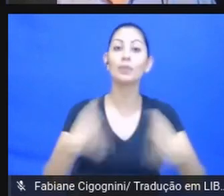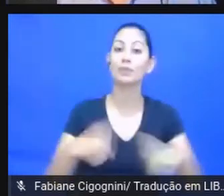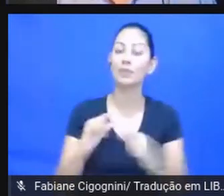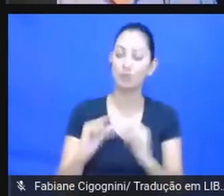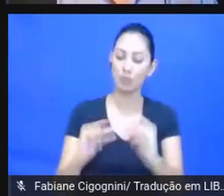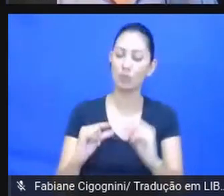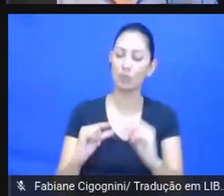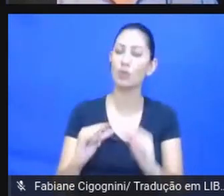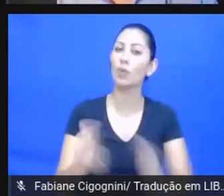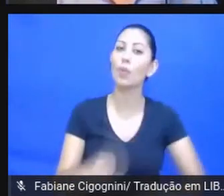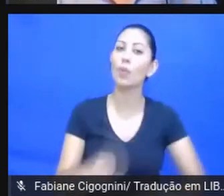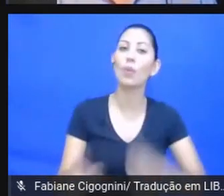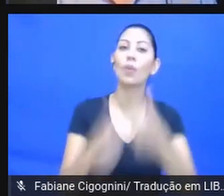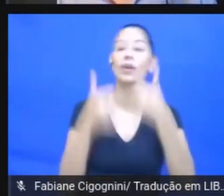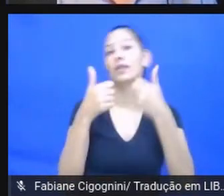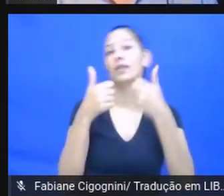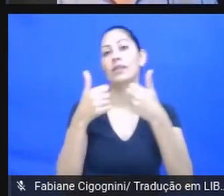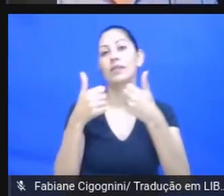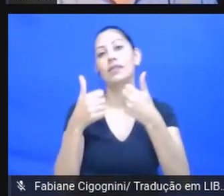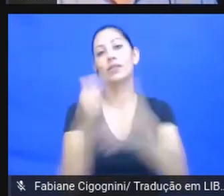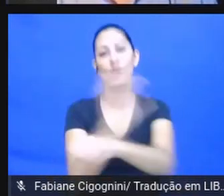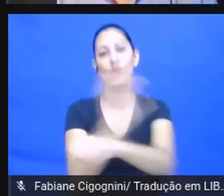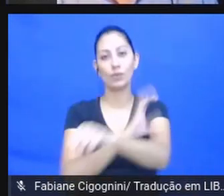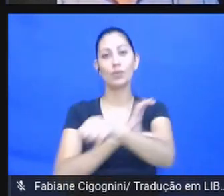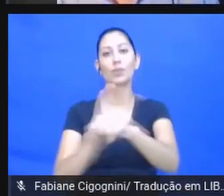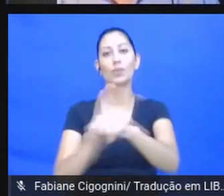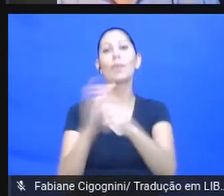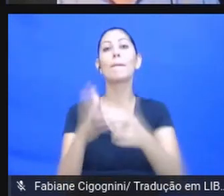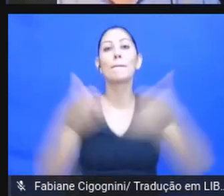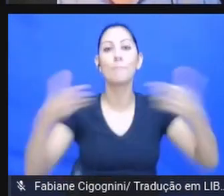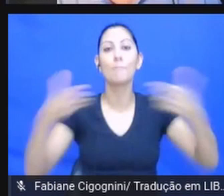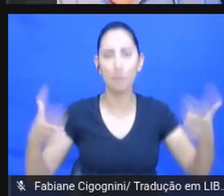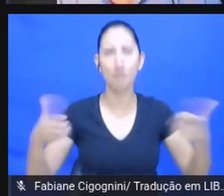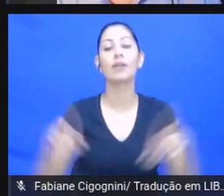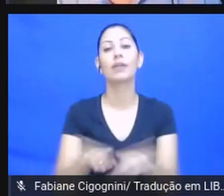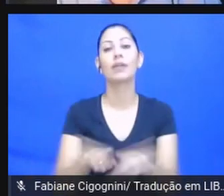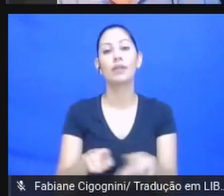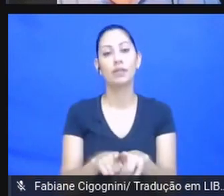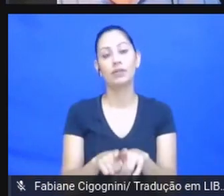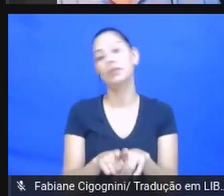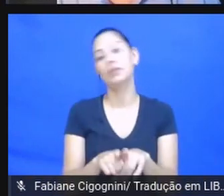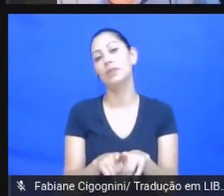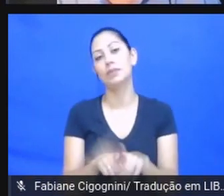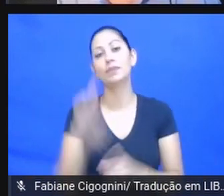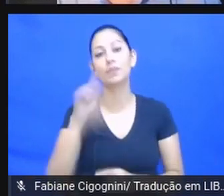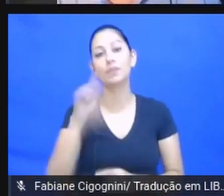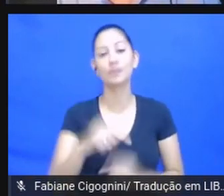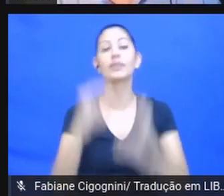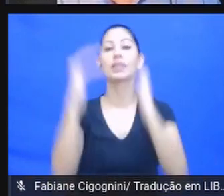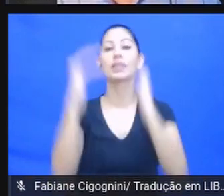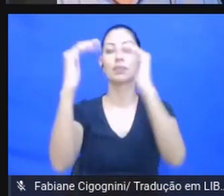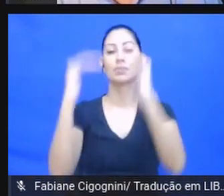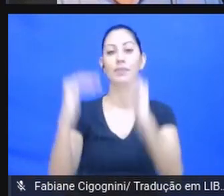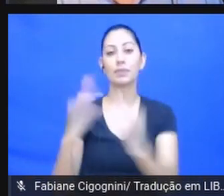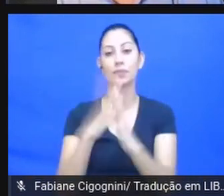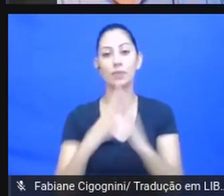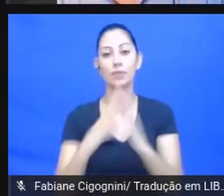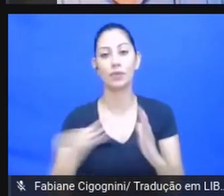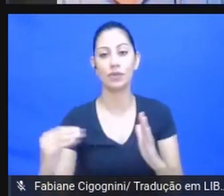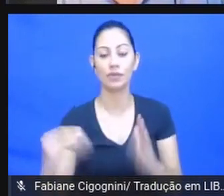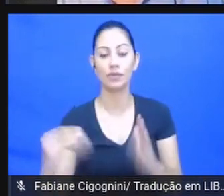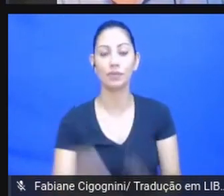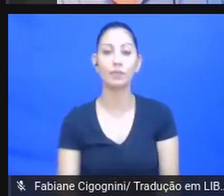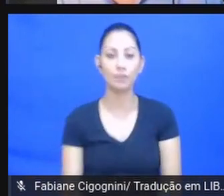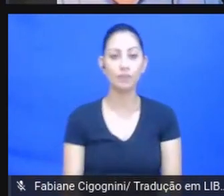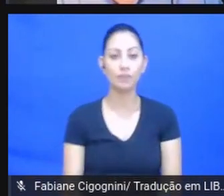pouquinho maiores. Então, há uma aproximação dentro dessa economia de escala dos modelos.